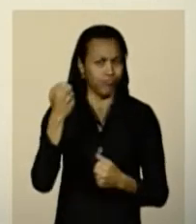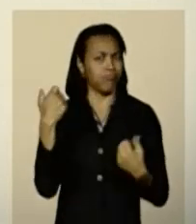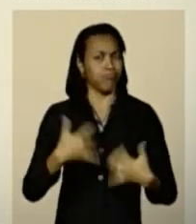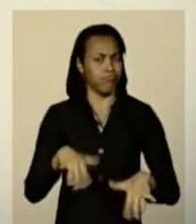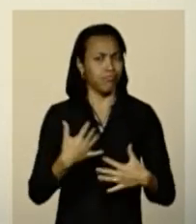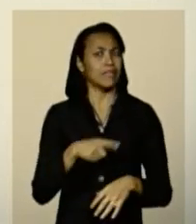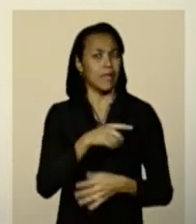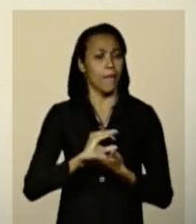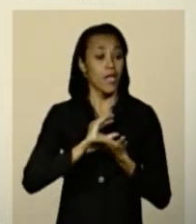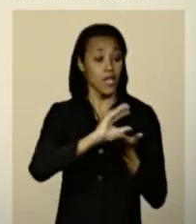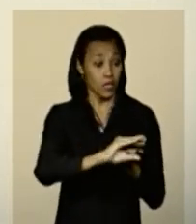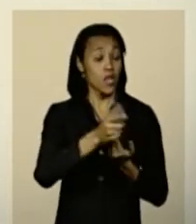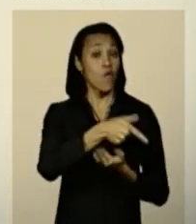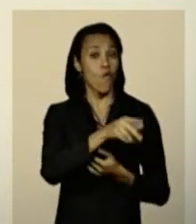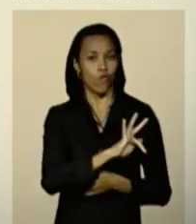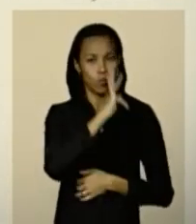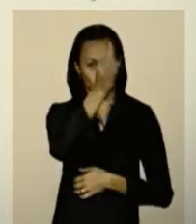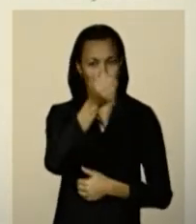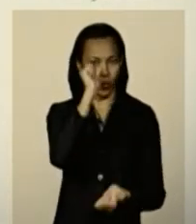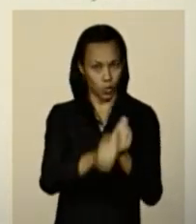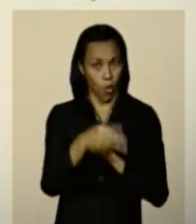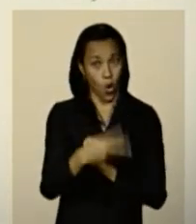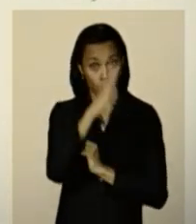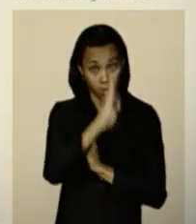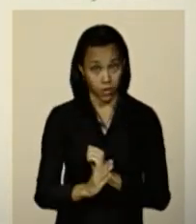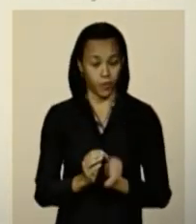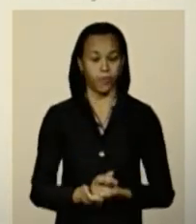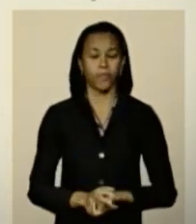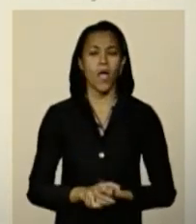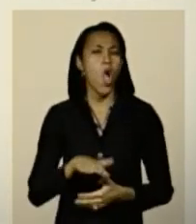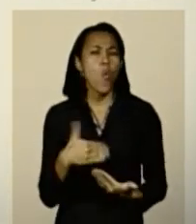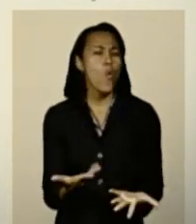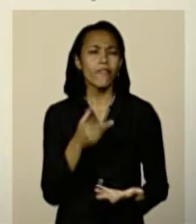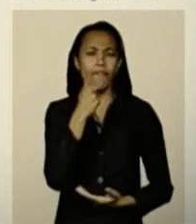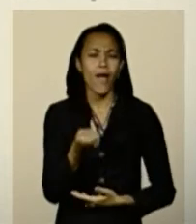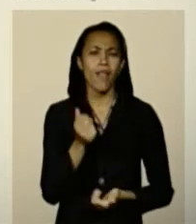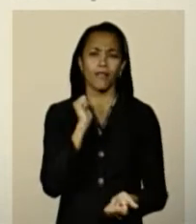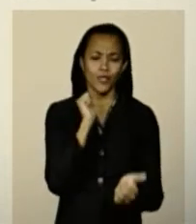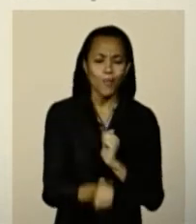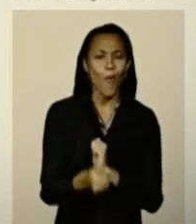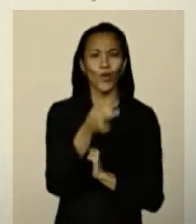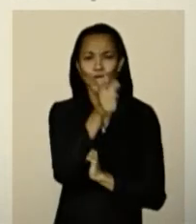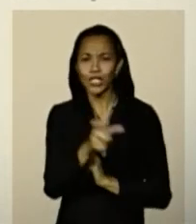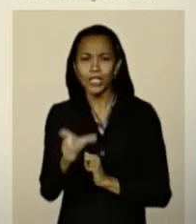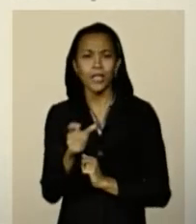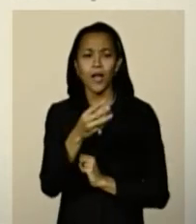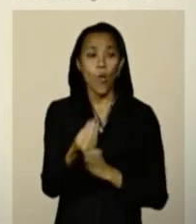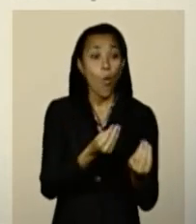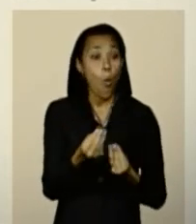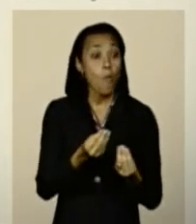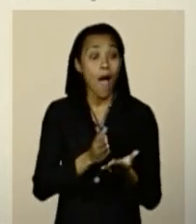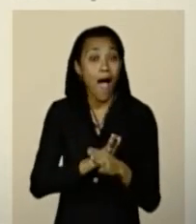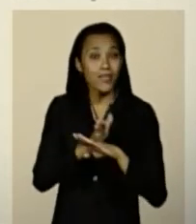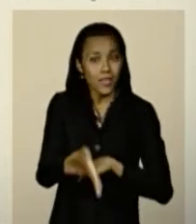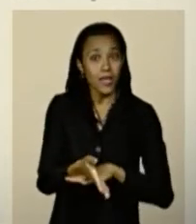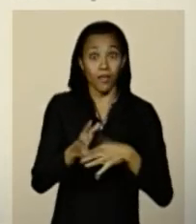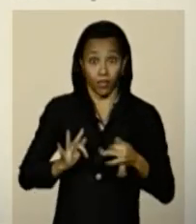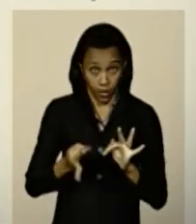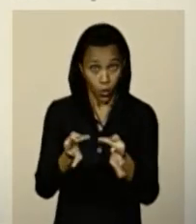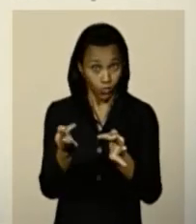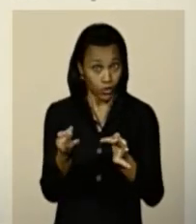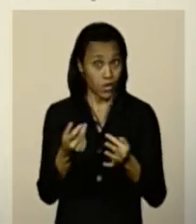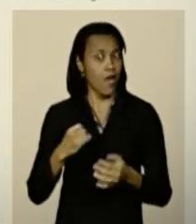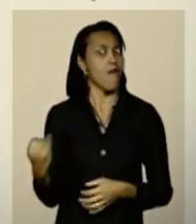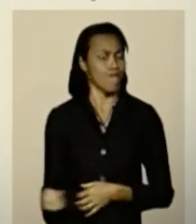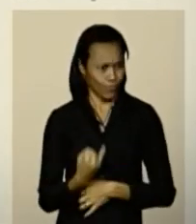o investimento no futuro do esporte brasileiro quando a gente fala em atletas olímpicos o acesso à tecnologia esportiva também